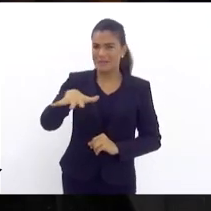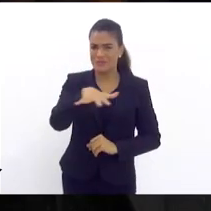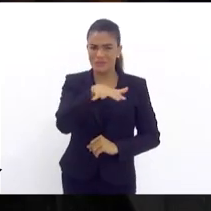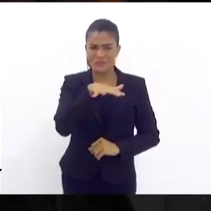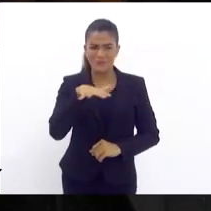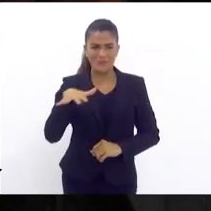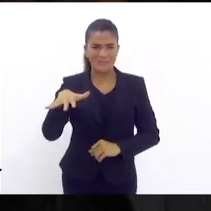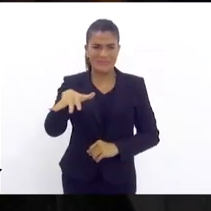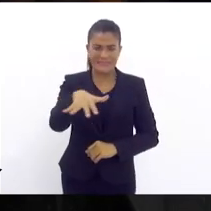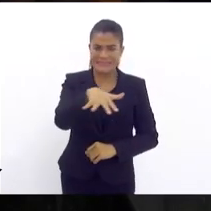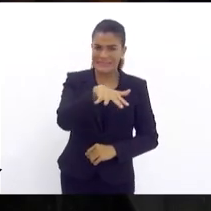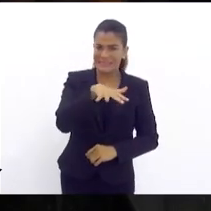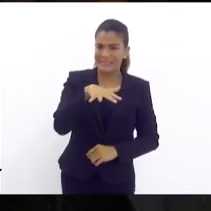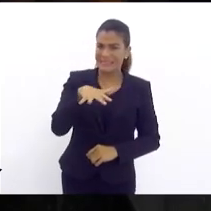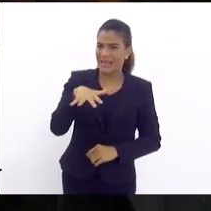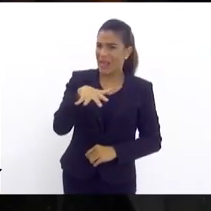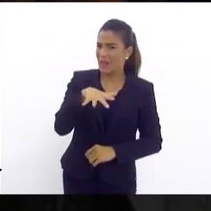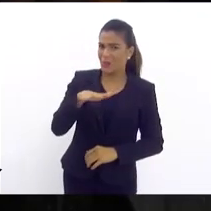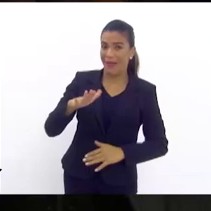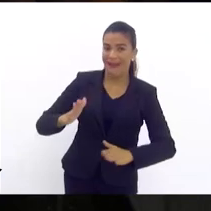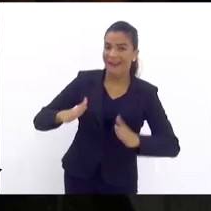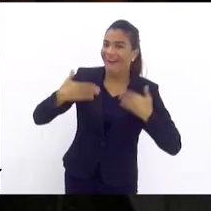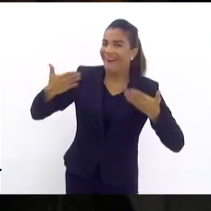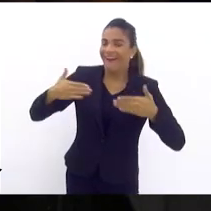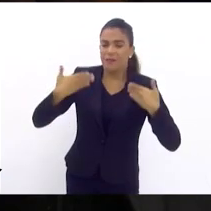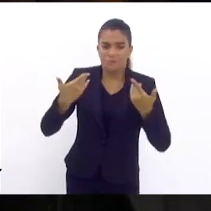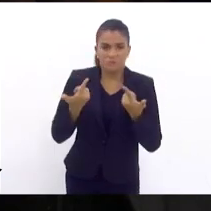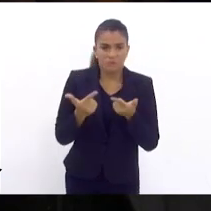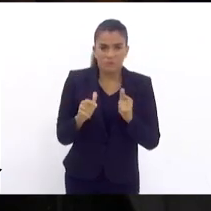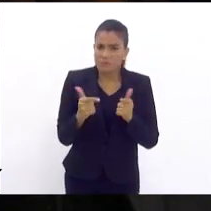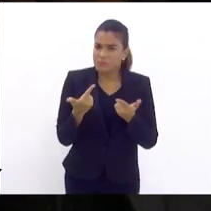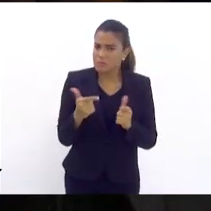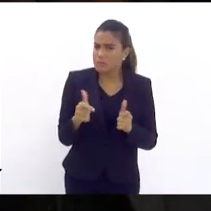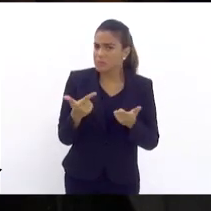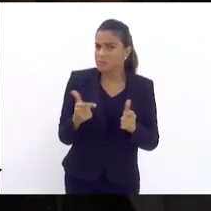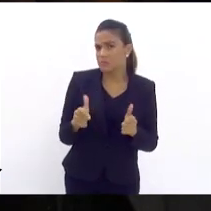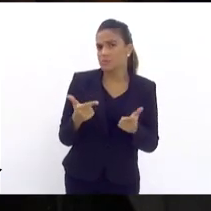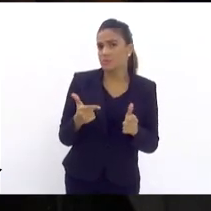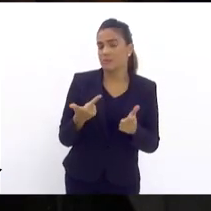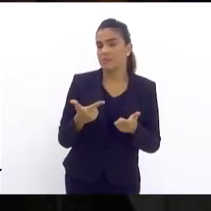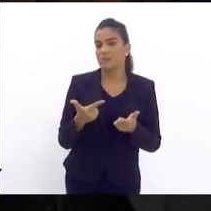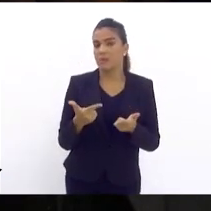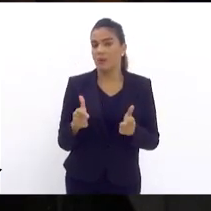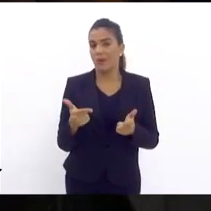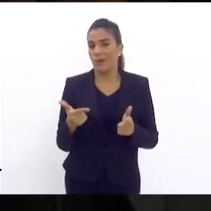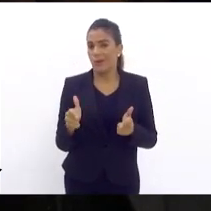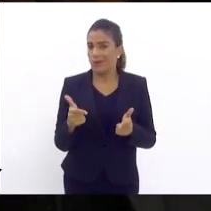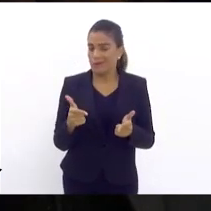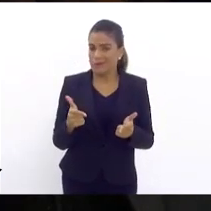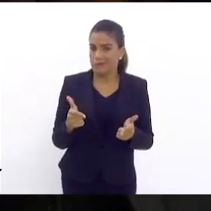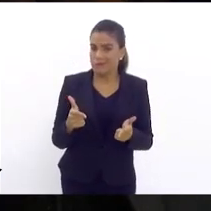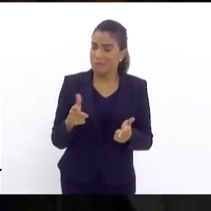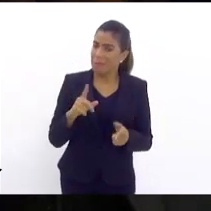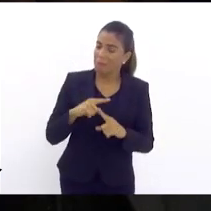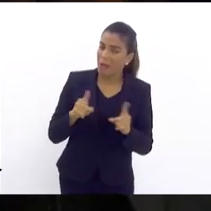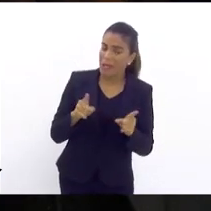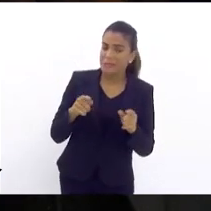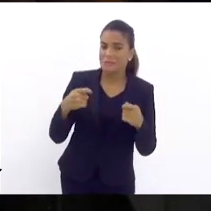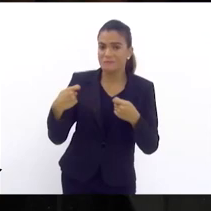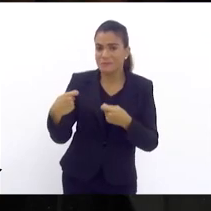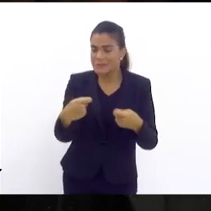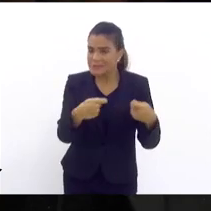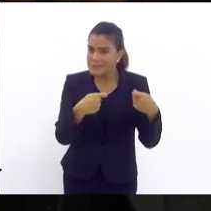tá nada animador vai merecer de todo de todos nós